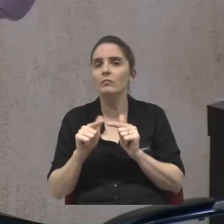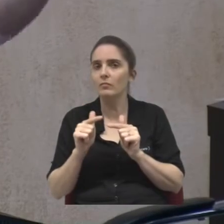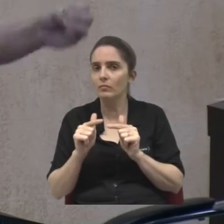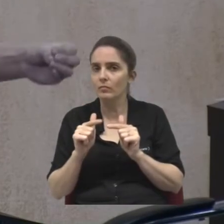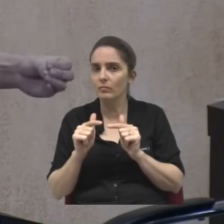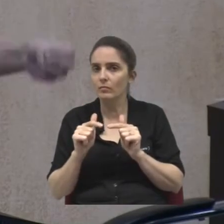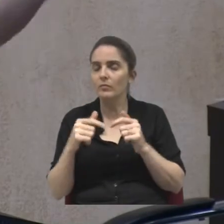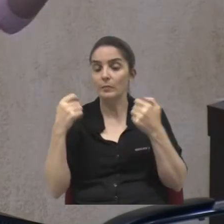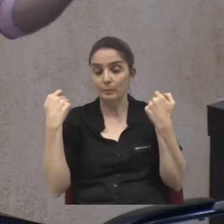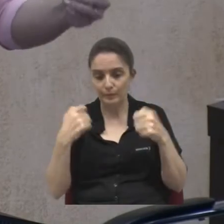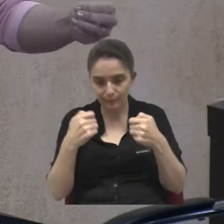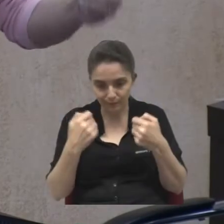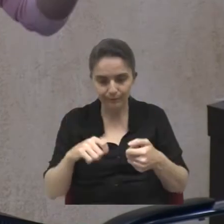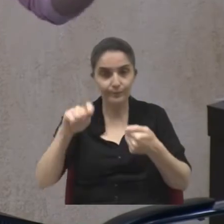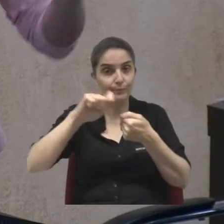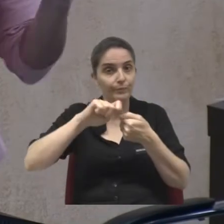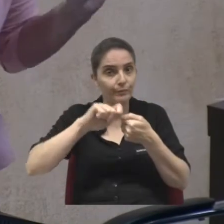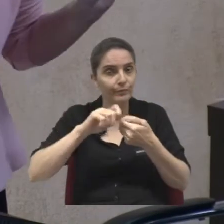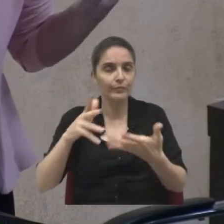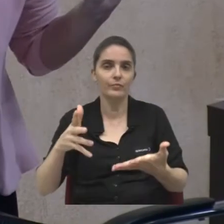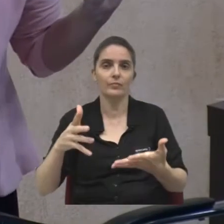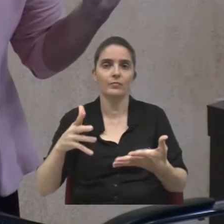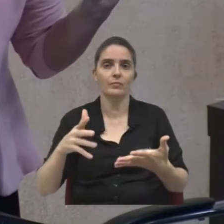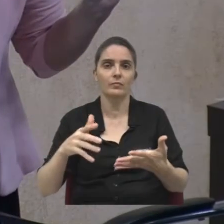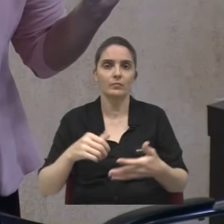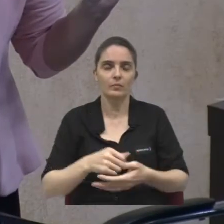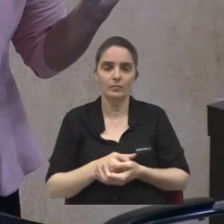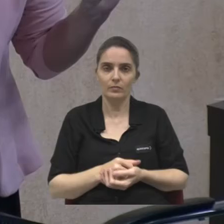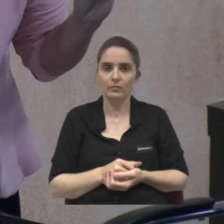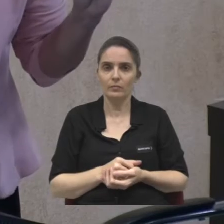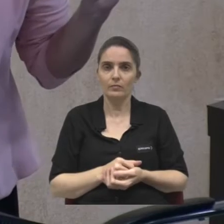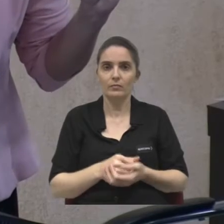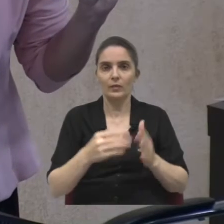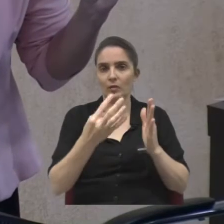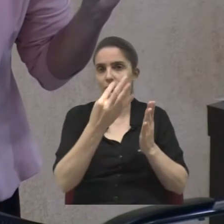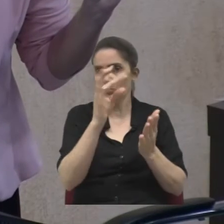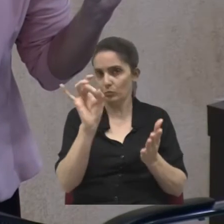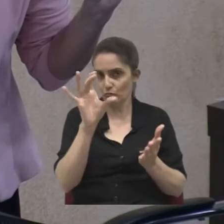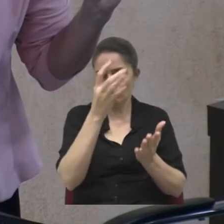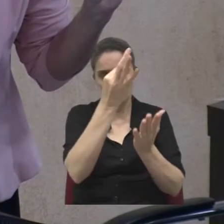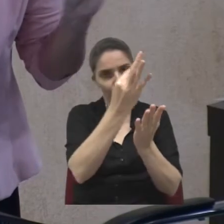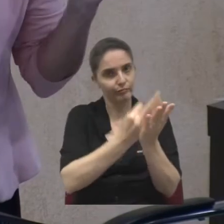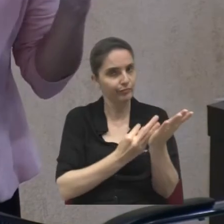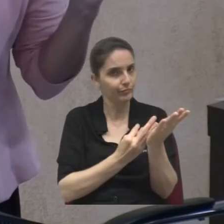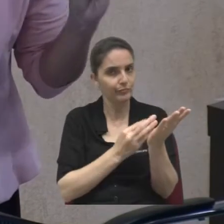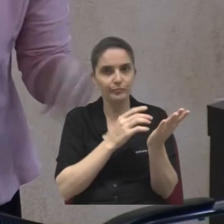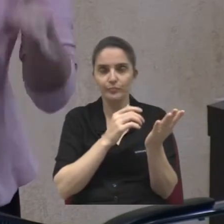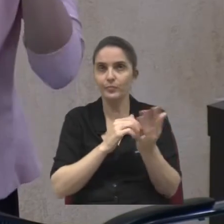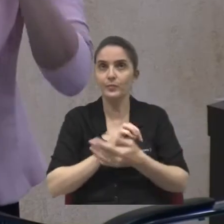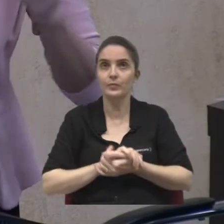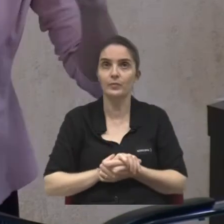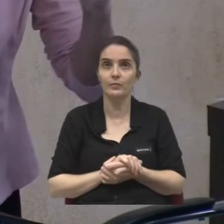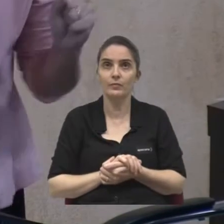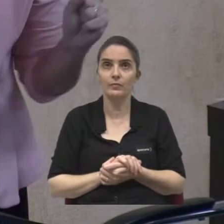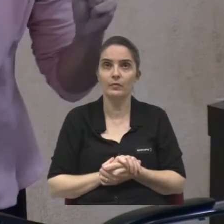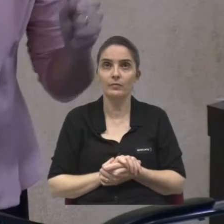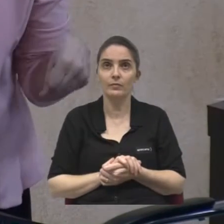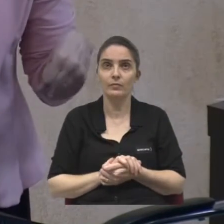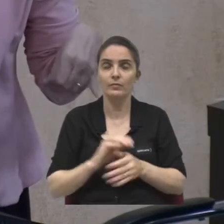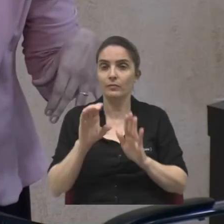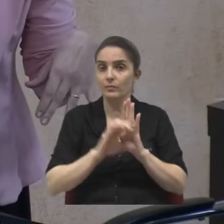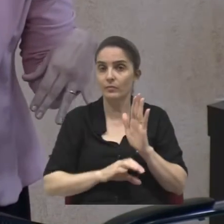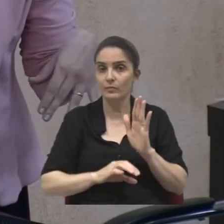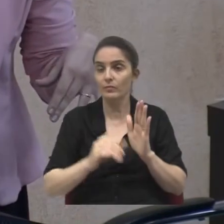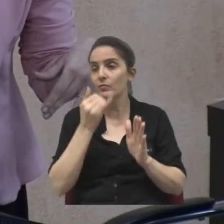é dar vida ao texto de lei. O requerimento? O quórum, desculpa, vereadora Érica